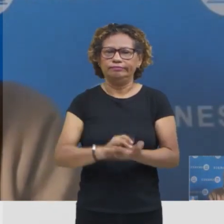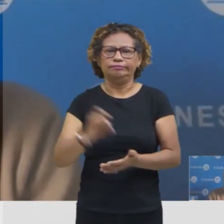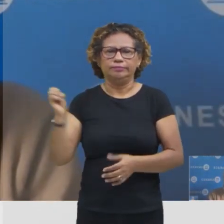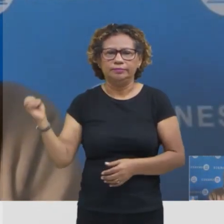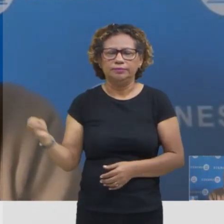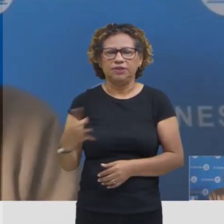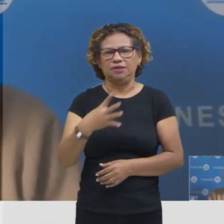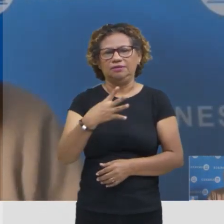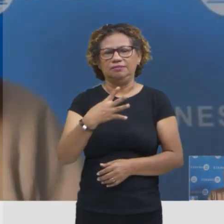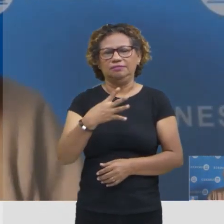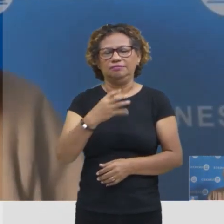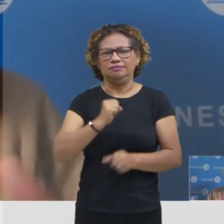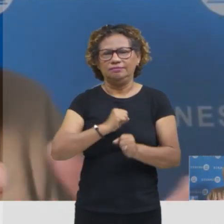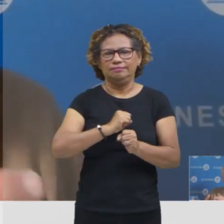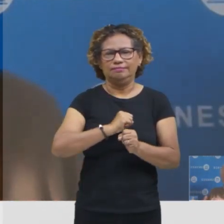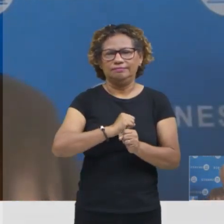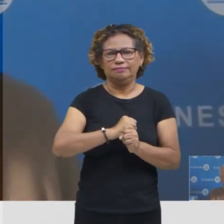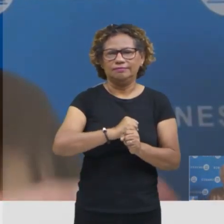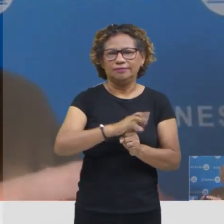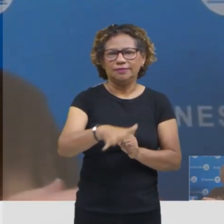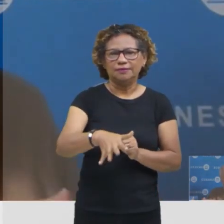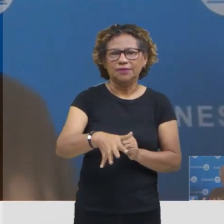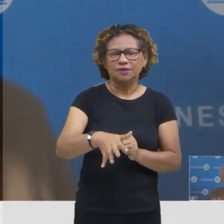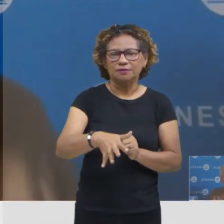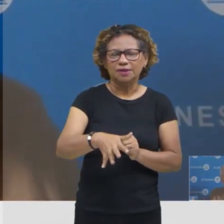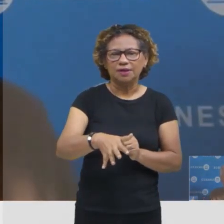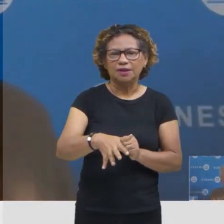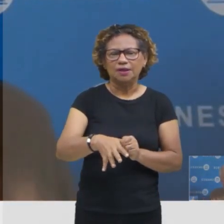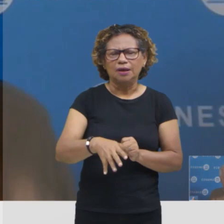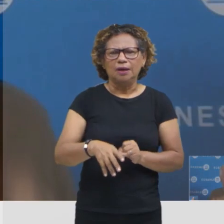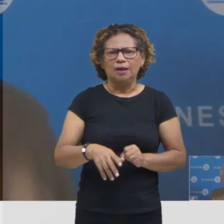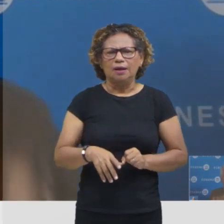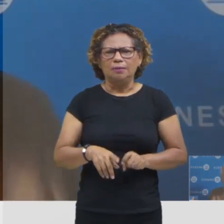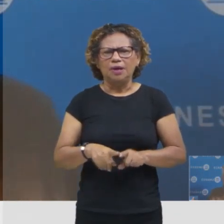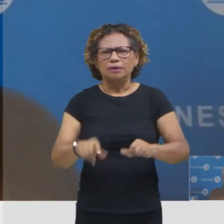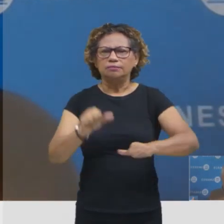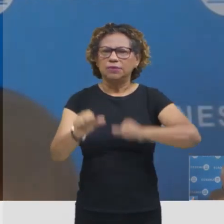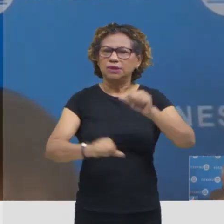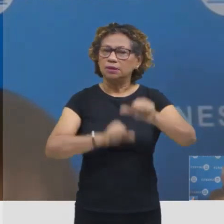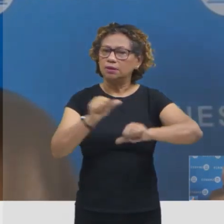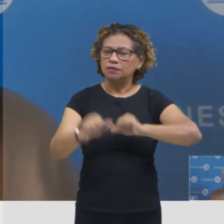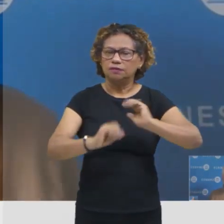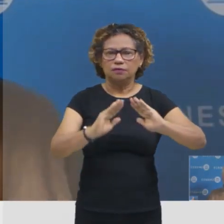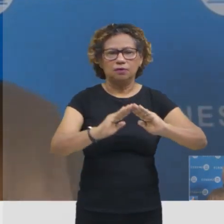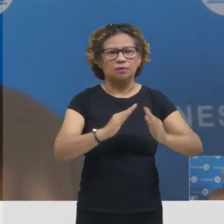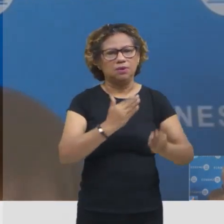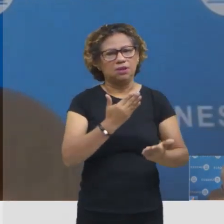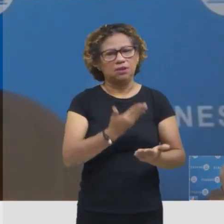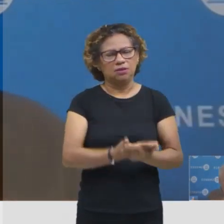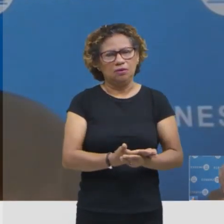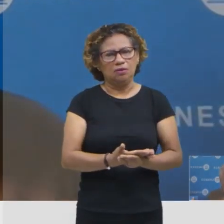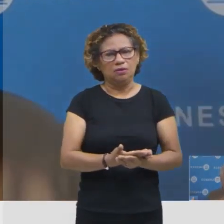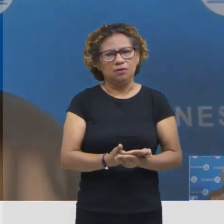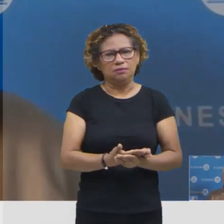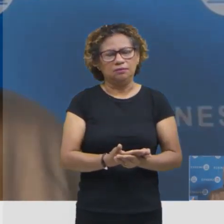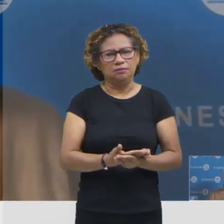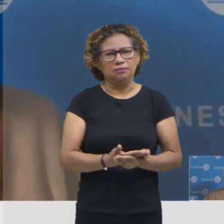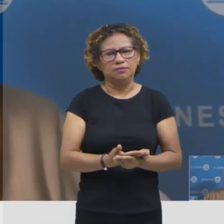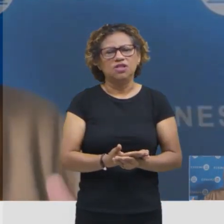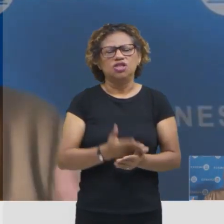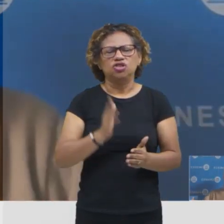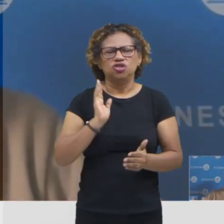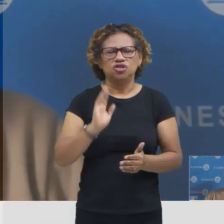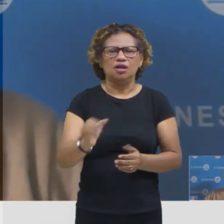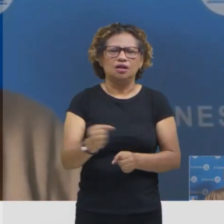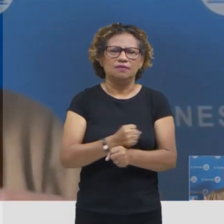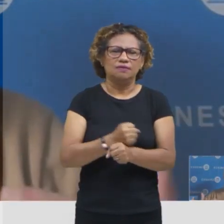do coronavírus, mas a necessidade de transformação da escola, ela não é de agora, ela vem de há vários anos,